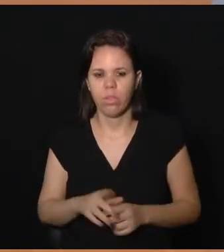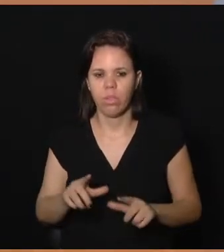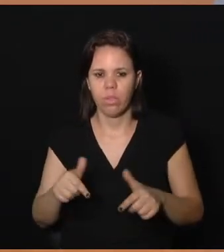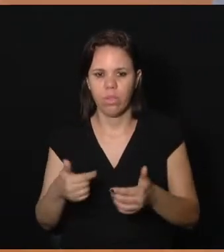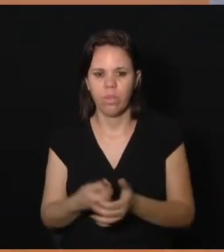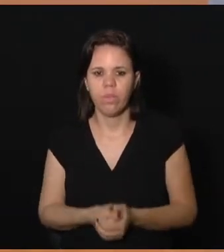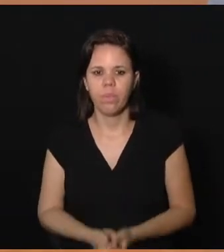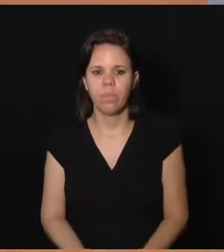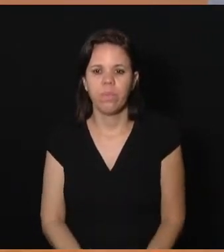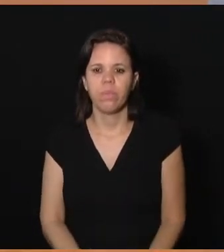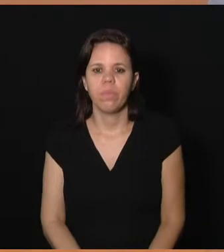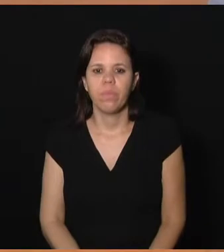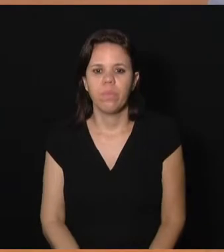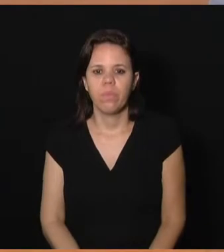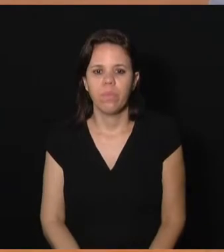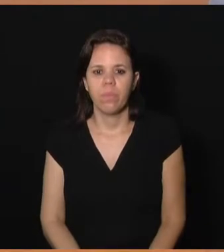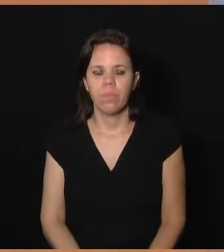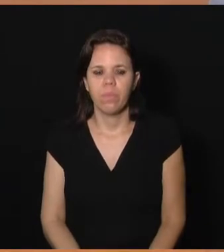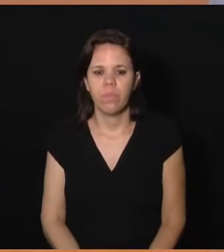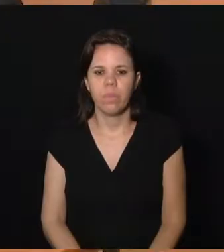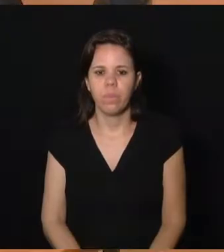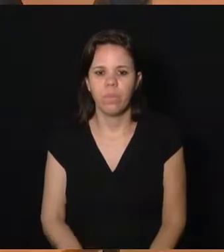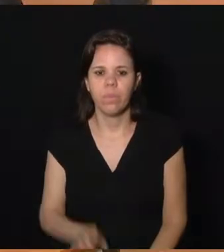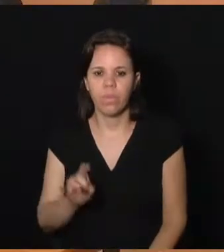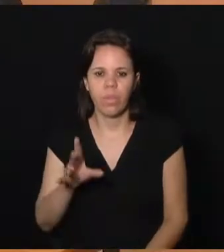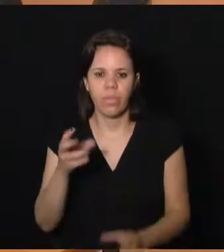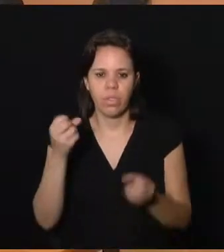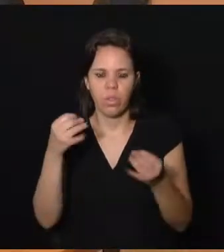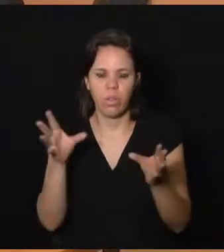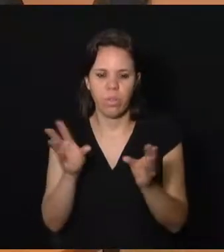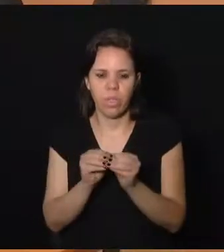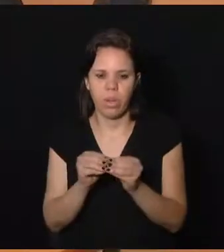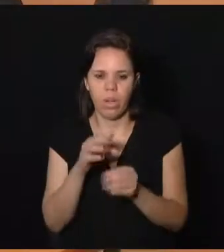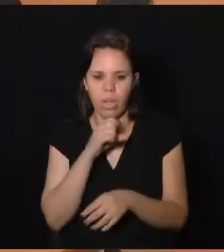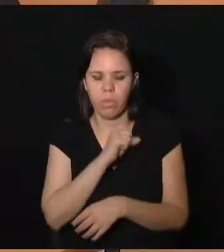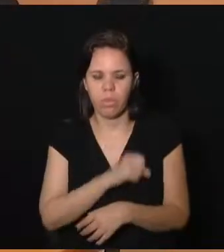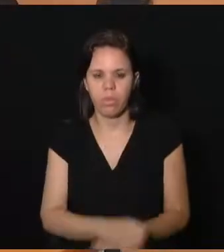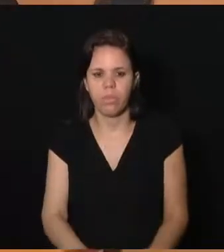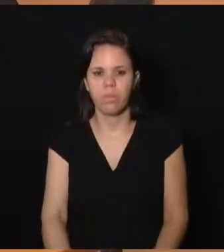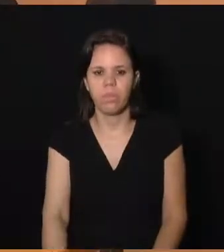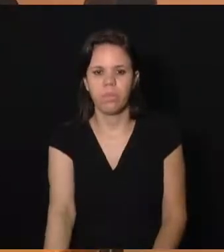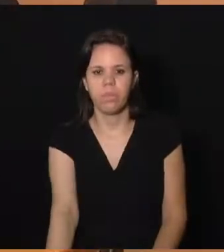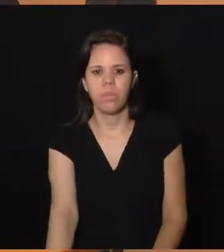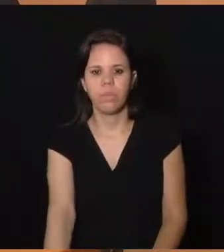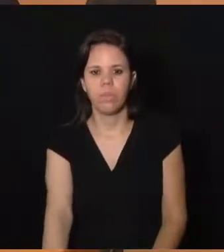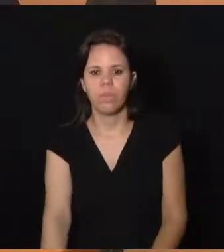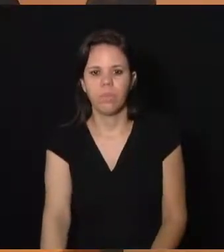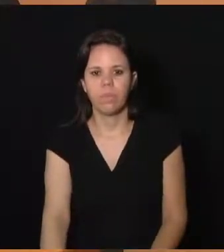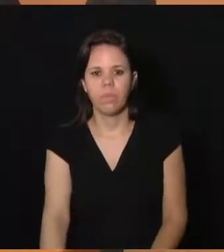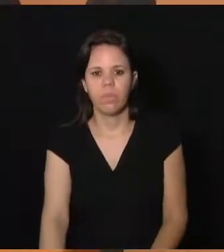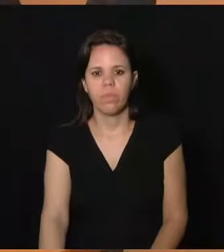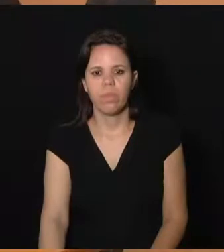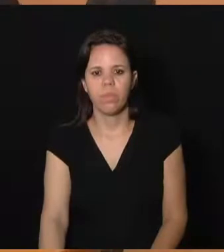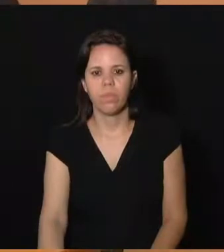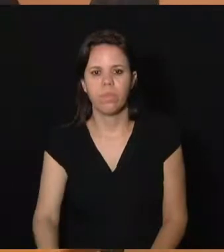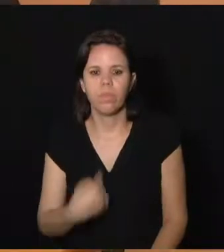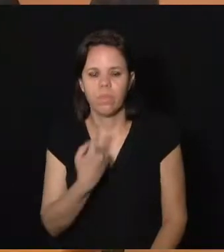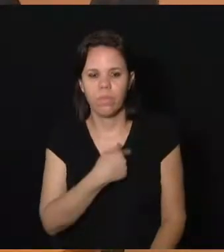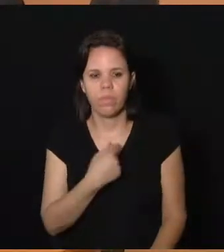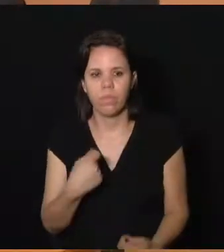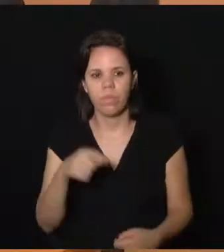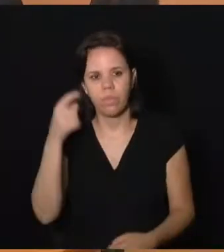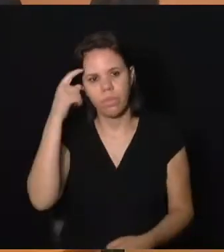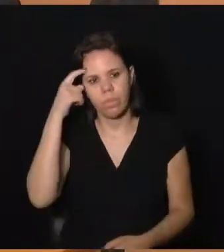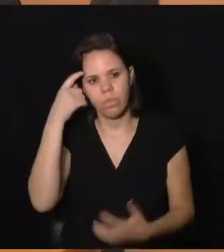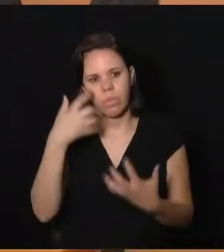desenvolvimento. Só fazer um comentário rápido aqui também. O que nós temos que pensar